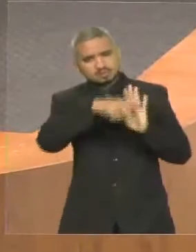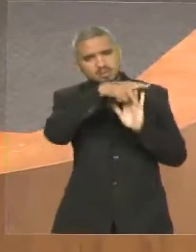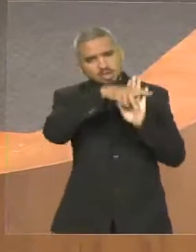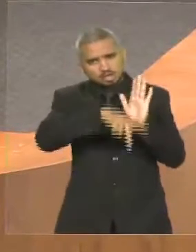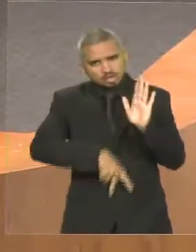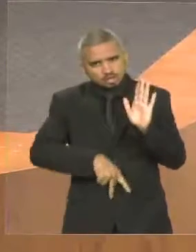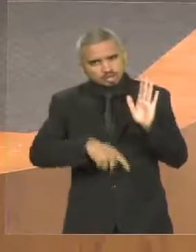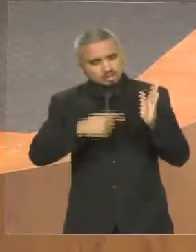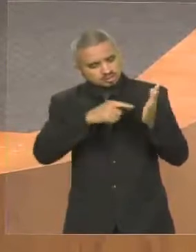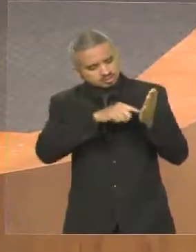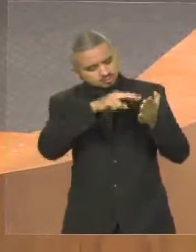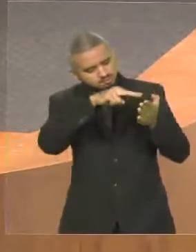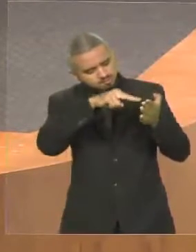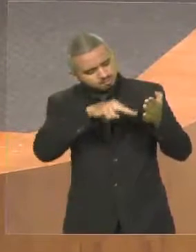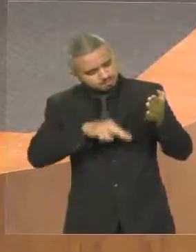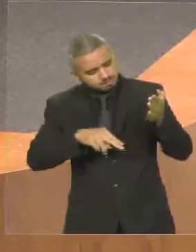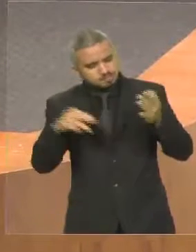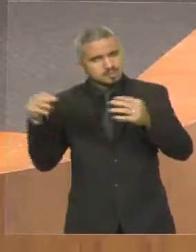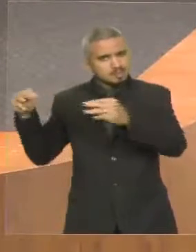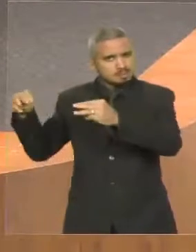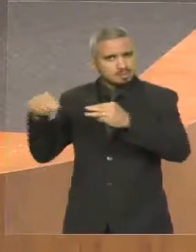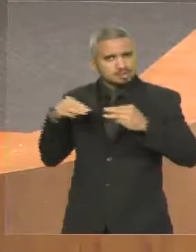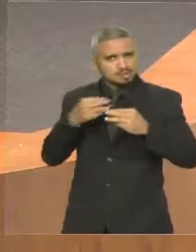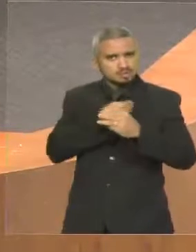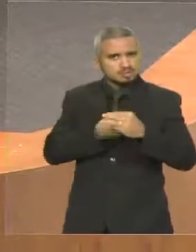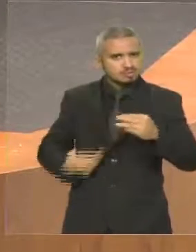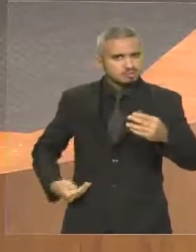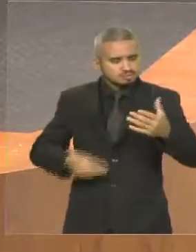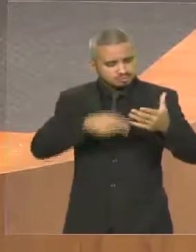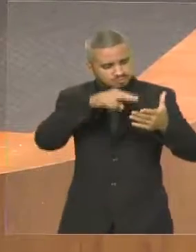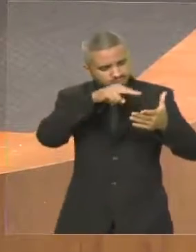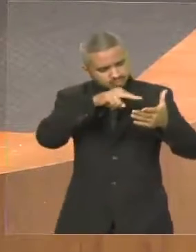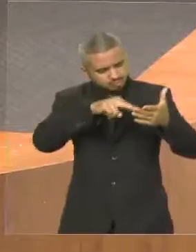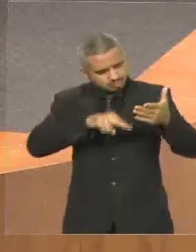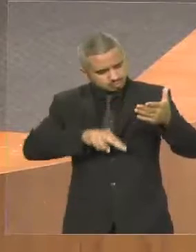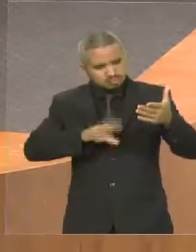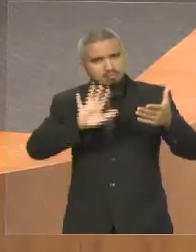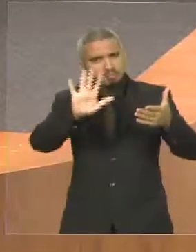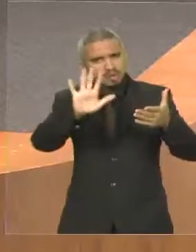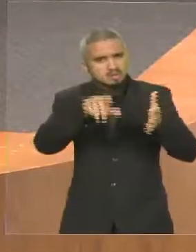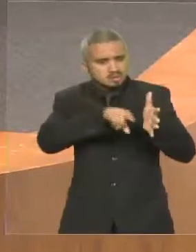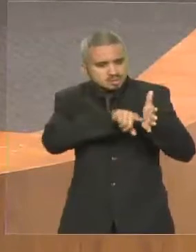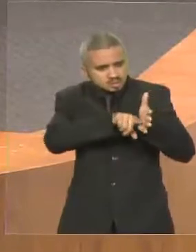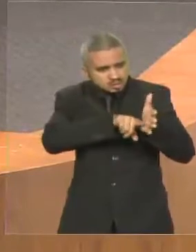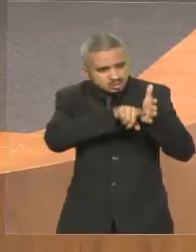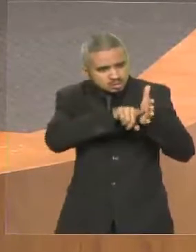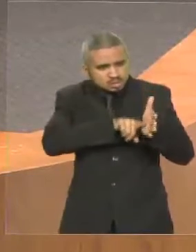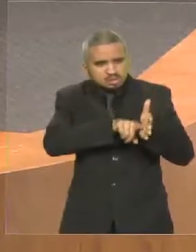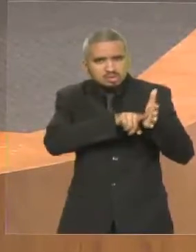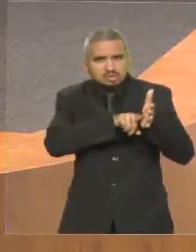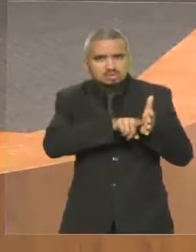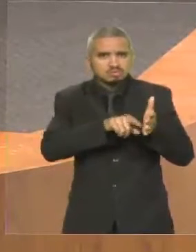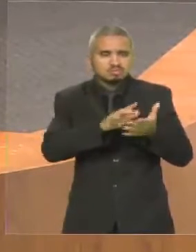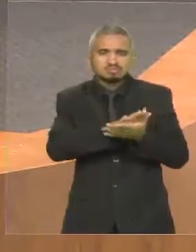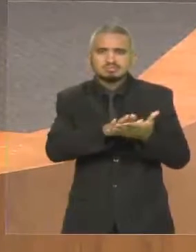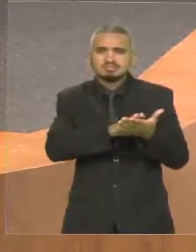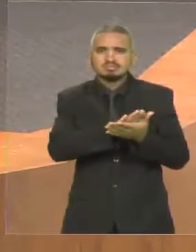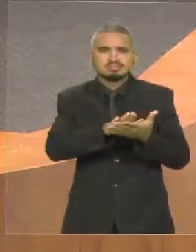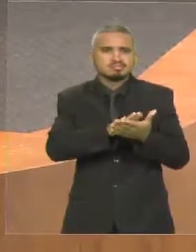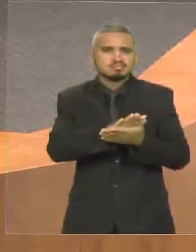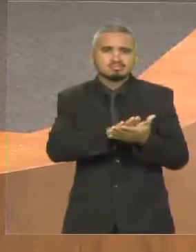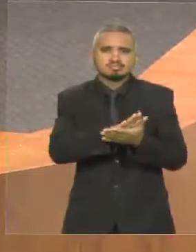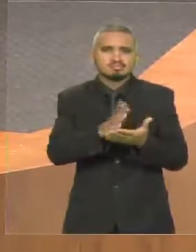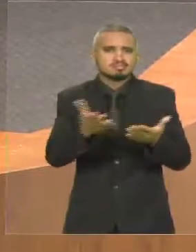a mensagem do governador e o governador não mandou nenhum estudo com